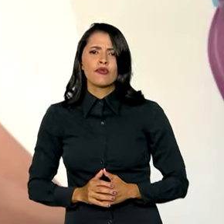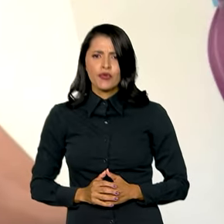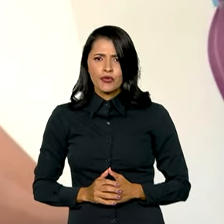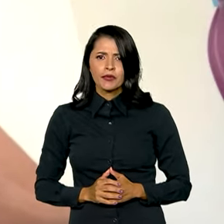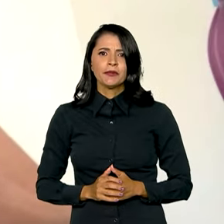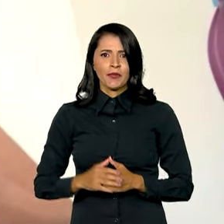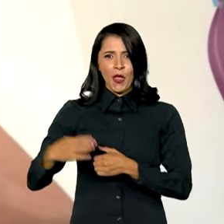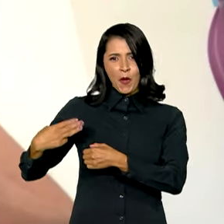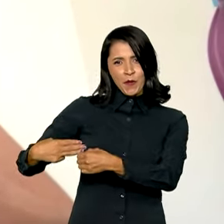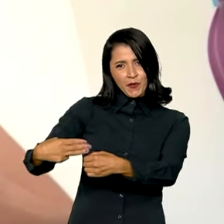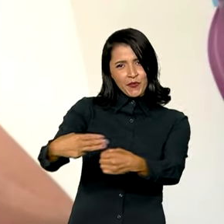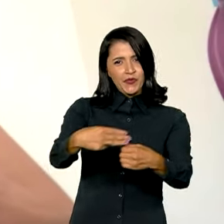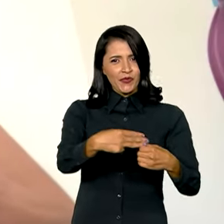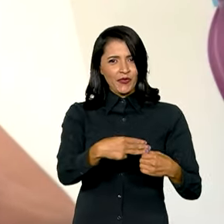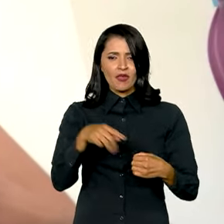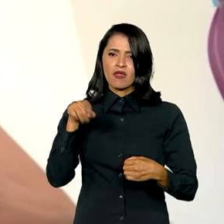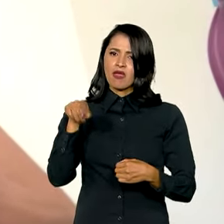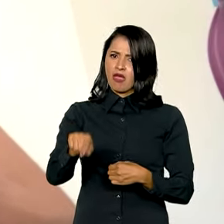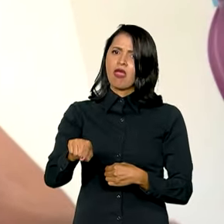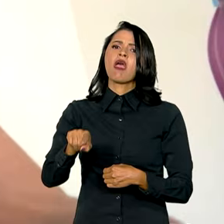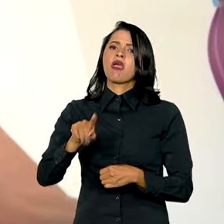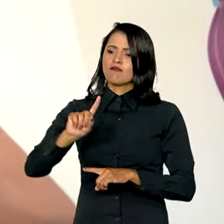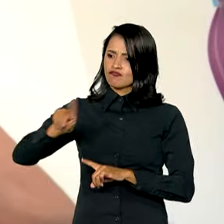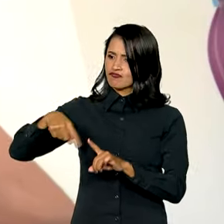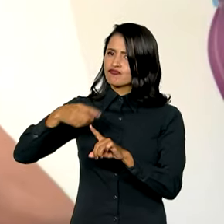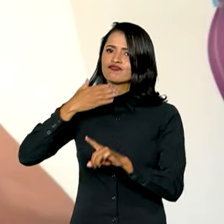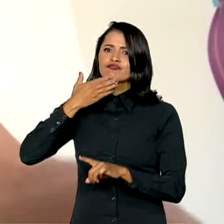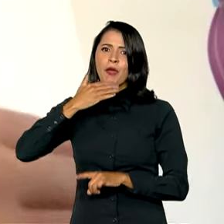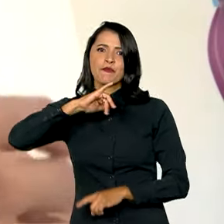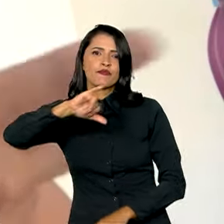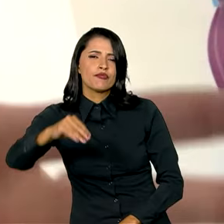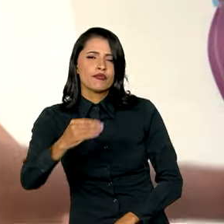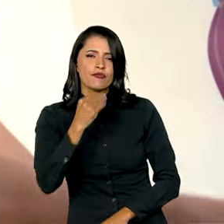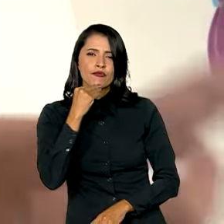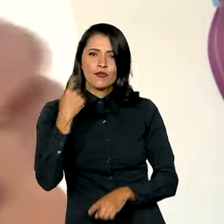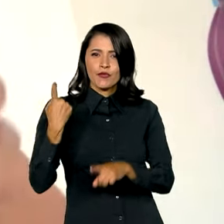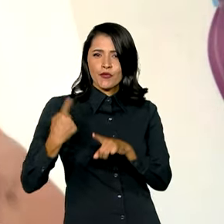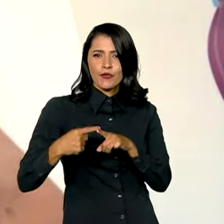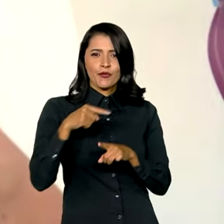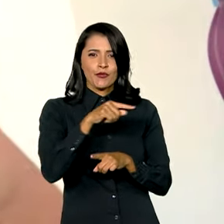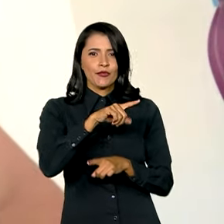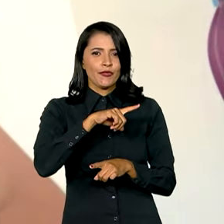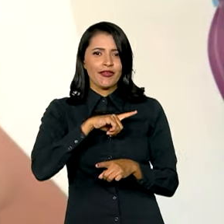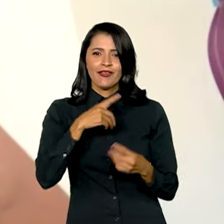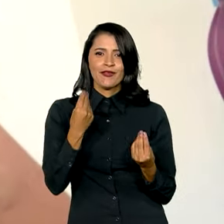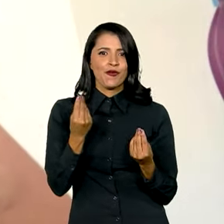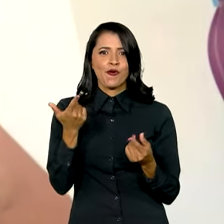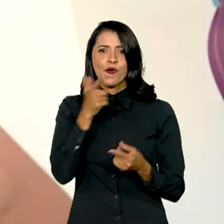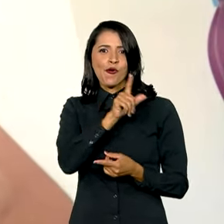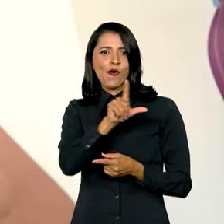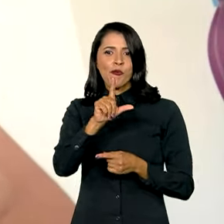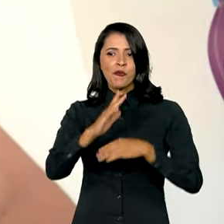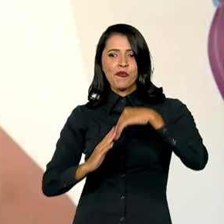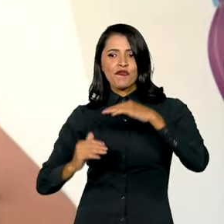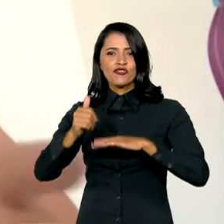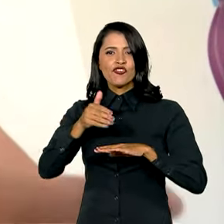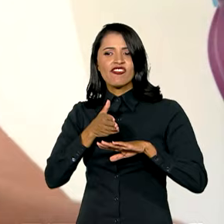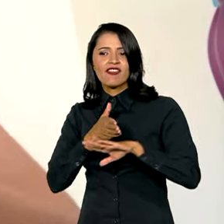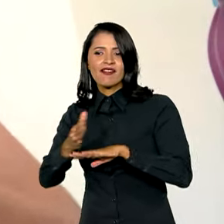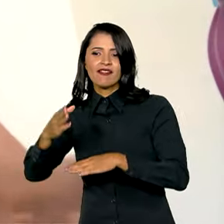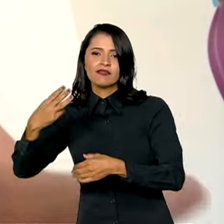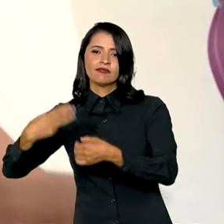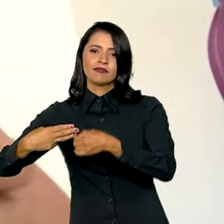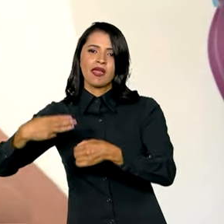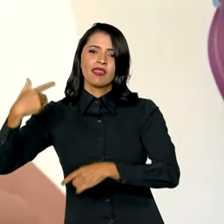municípios, principalmente, são muito beneficiados com isso, porque, de modo geral, não conseguiriam trazer profissionais para esses municípios e